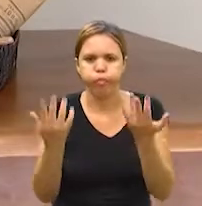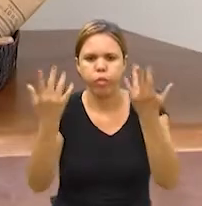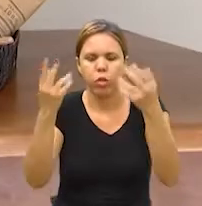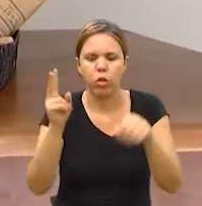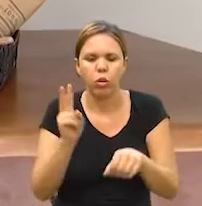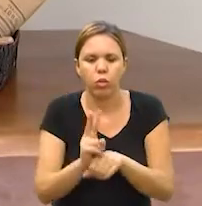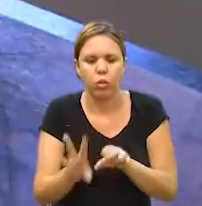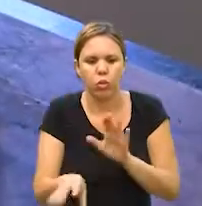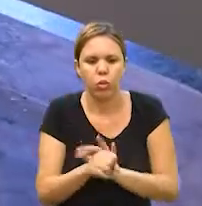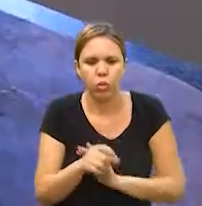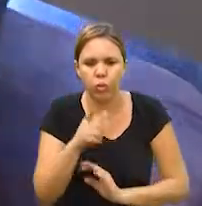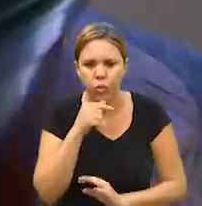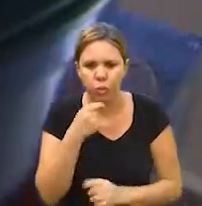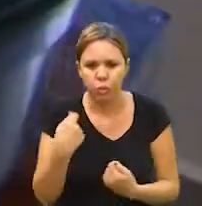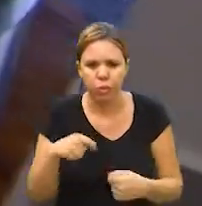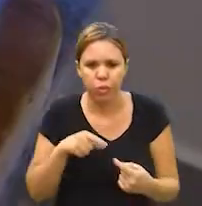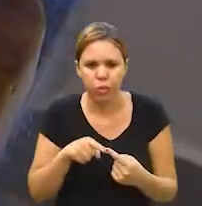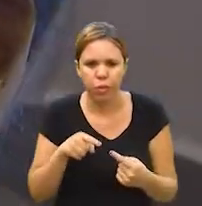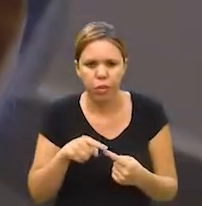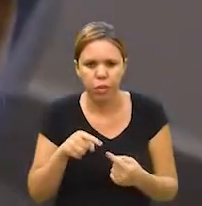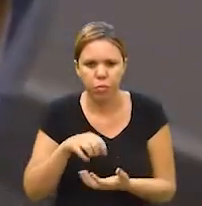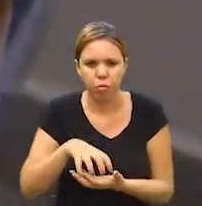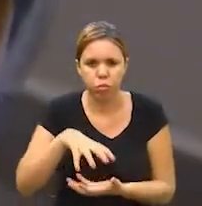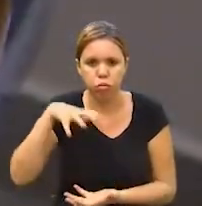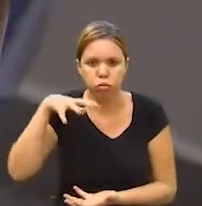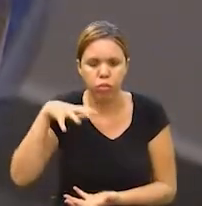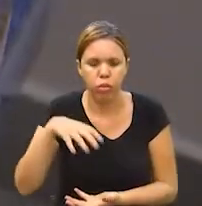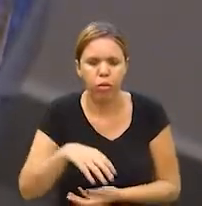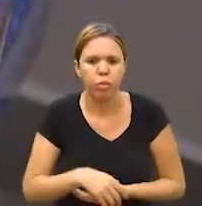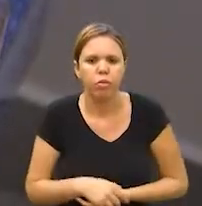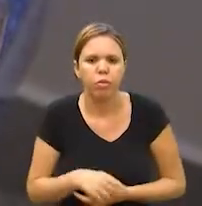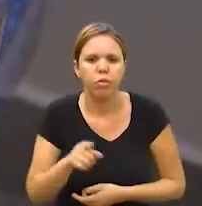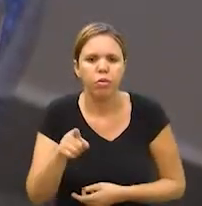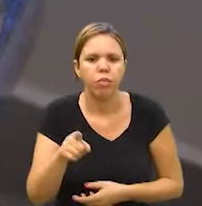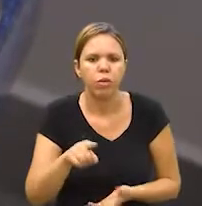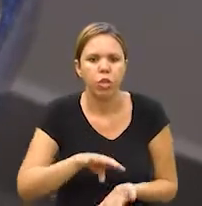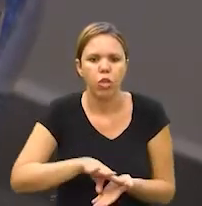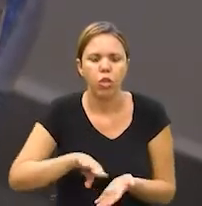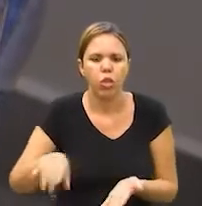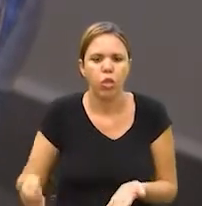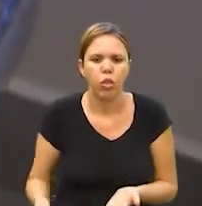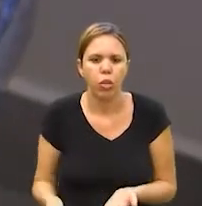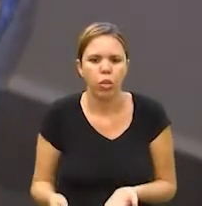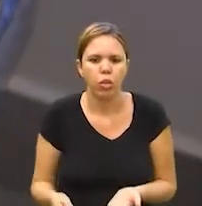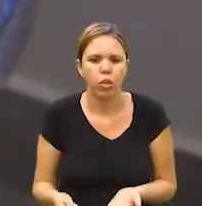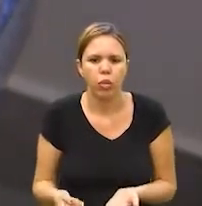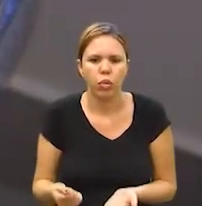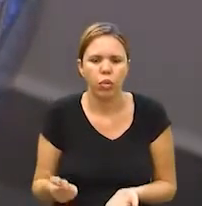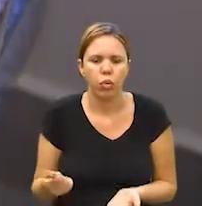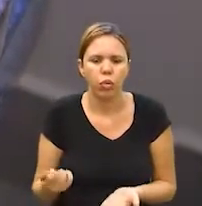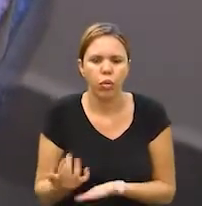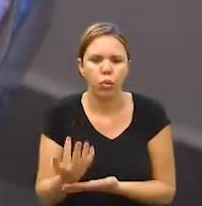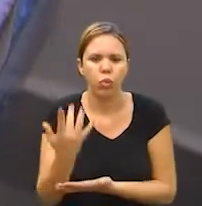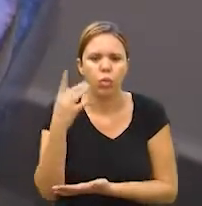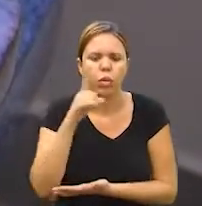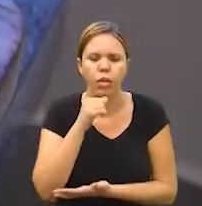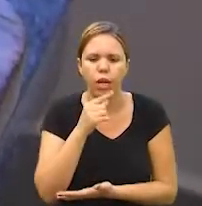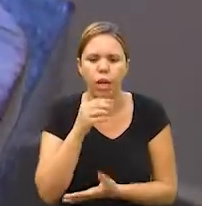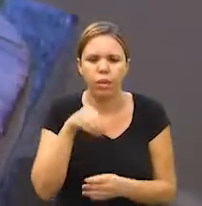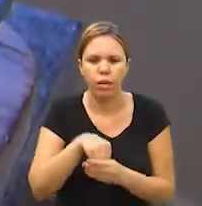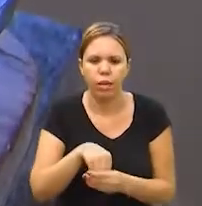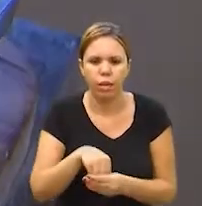toda a umidade que eu preciso para ele ter esse salto de forno. Eu vi que você, na hora que você tirou a tampa, saiu uma fumacinha. Tinha água lá